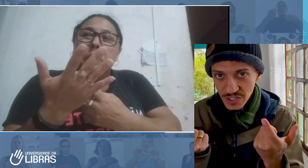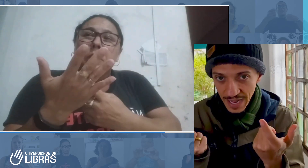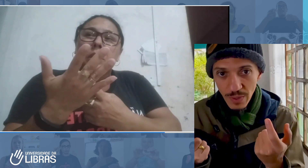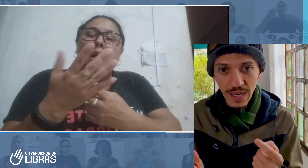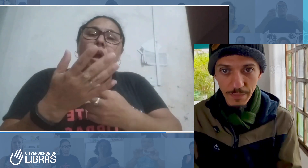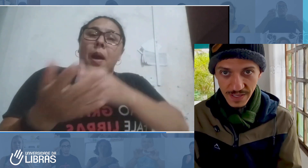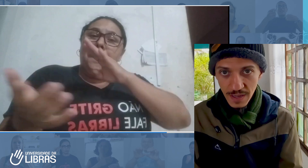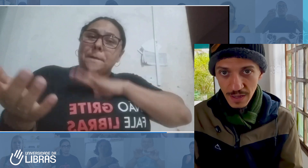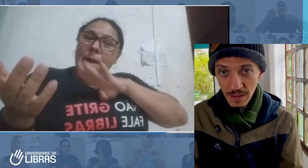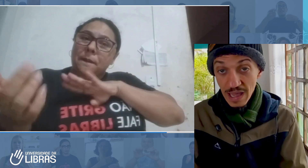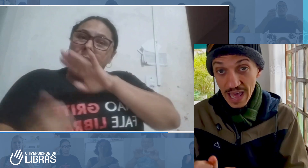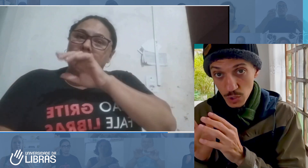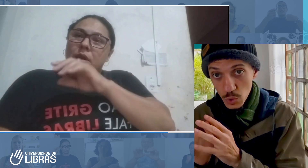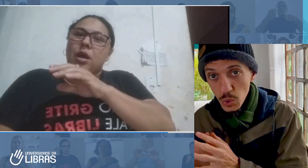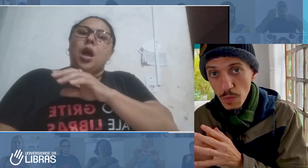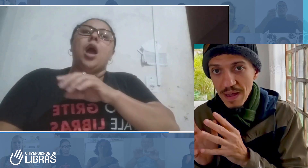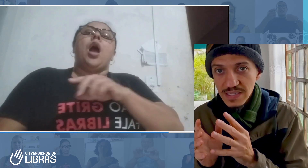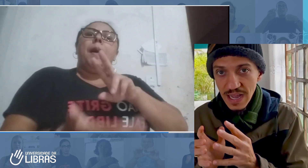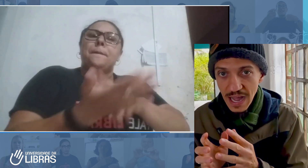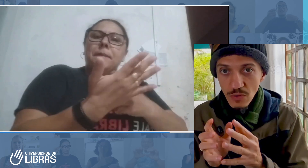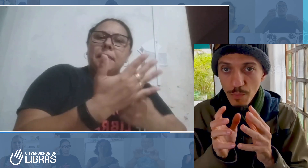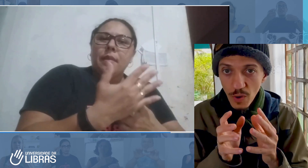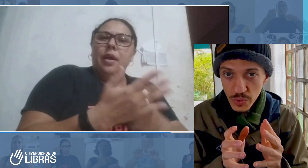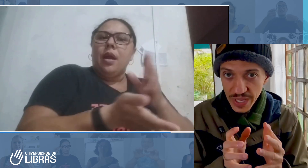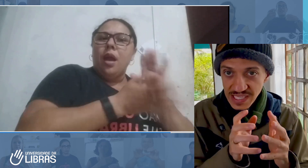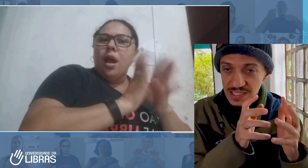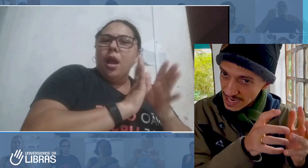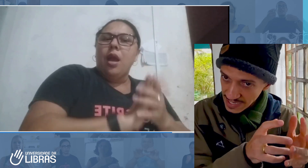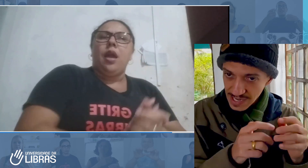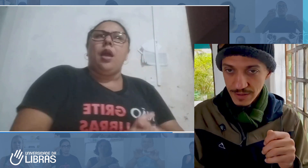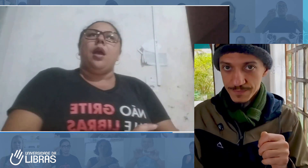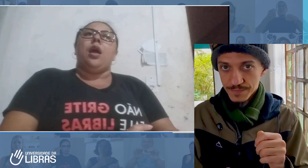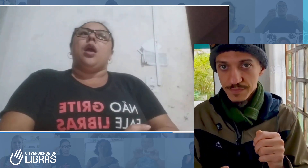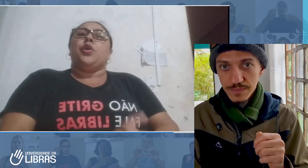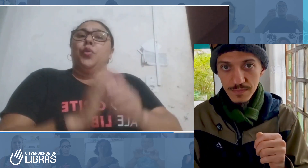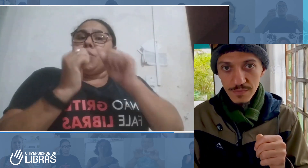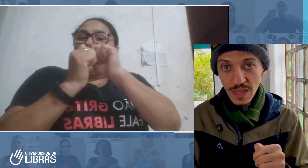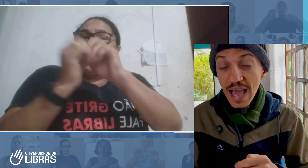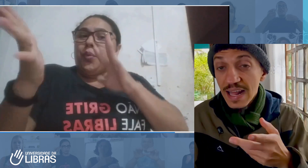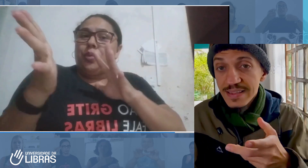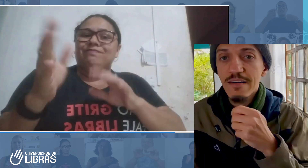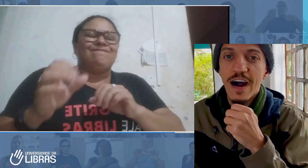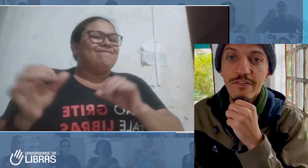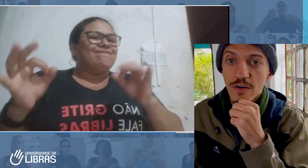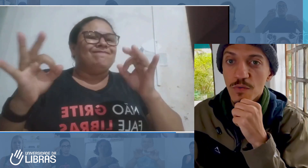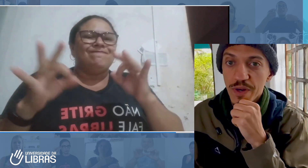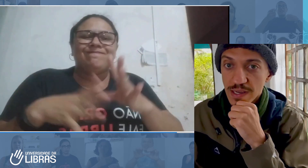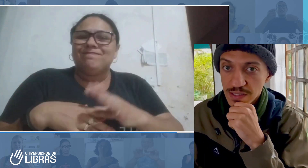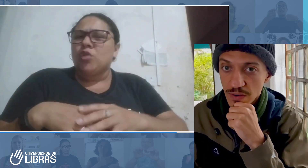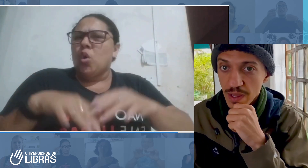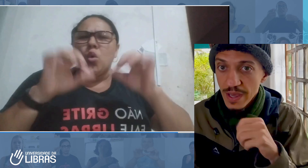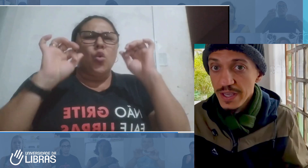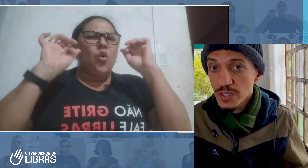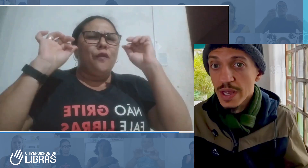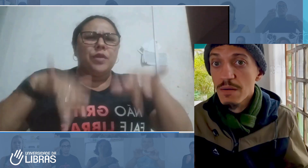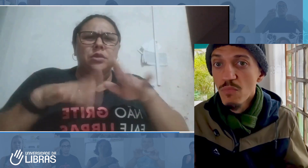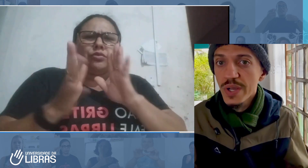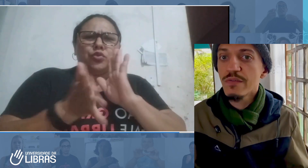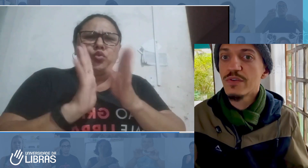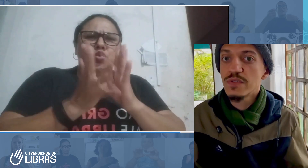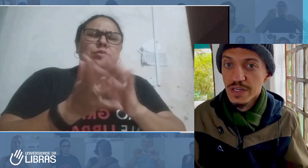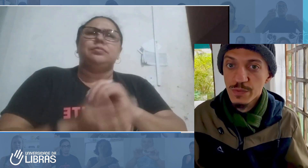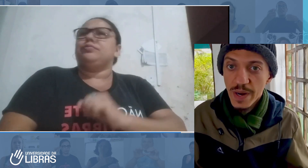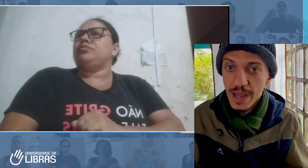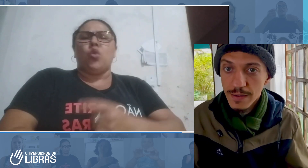pensar direto em Libras. Era tudo baseado no português sinalizado. Ela travava na comunicação. E isso era